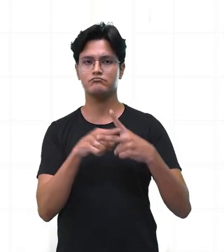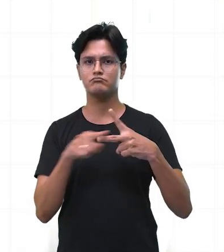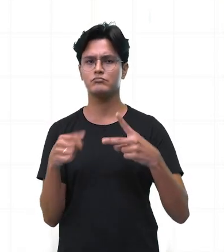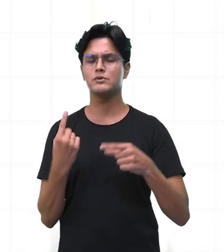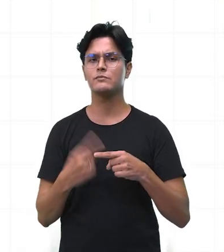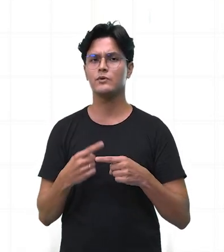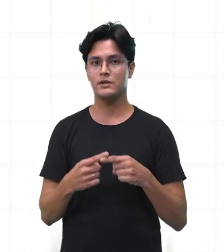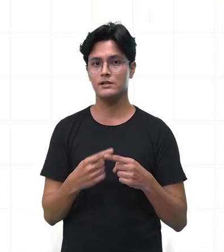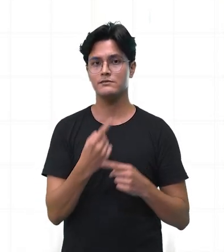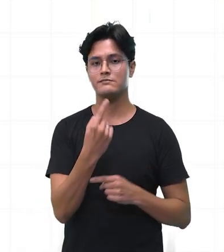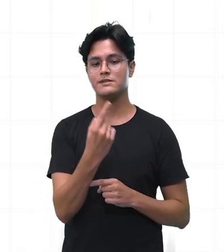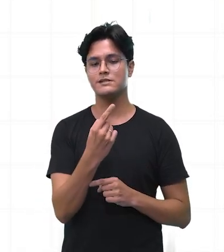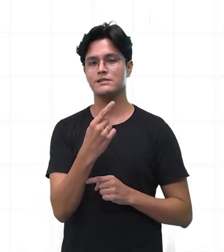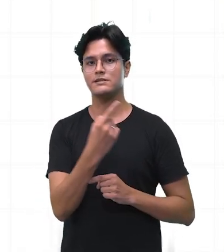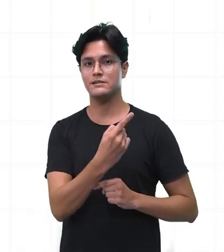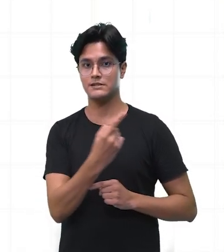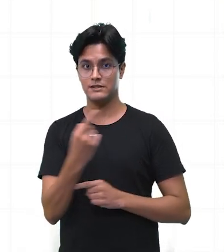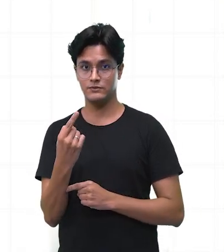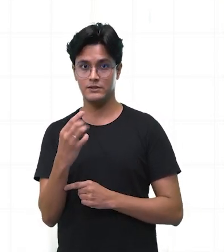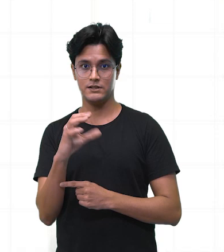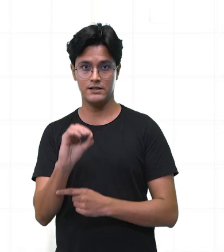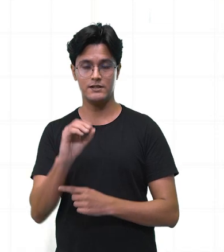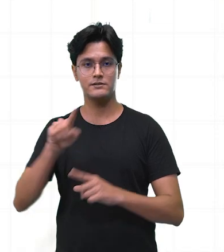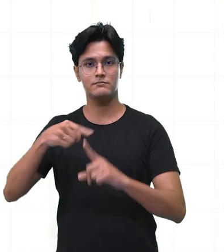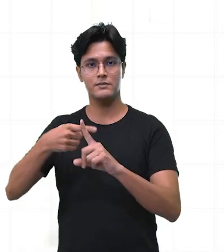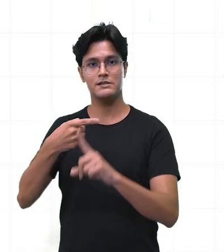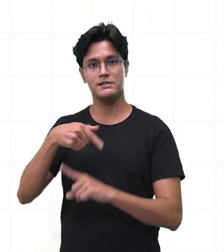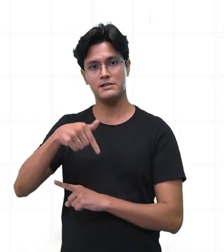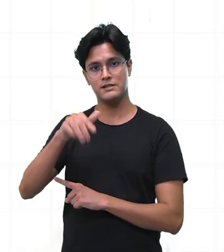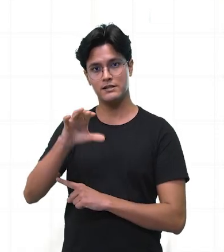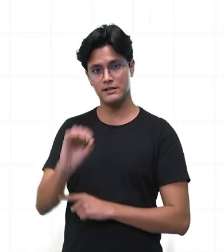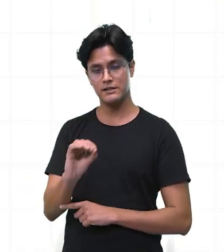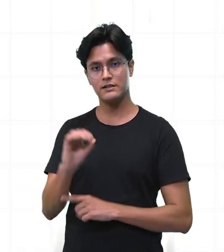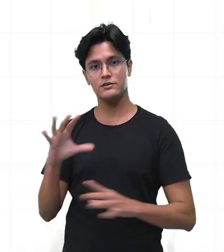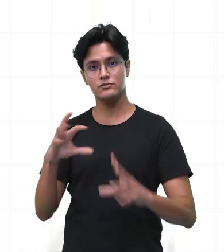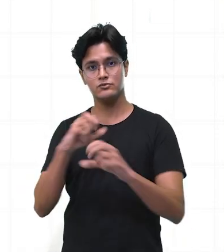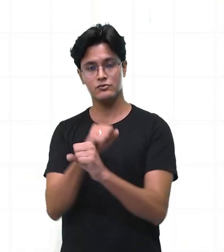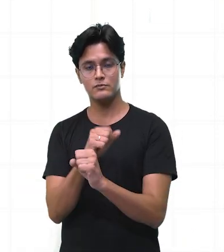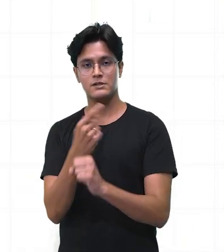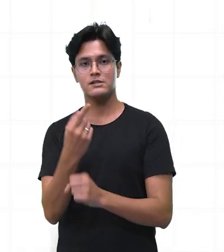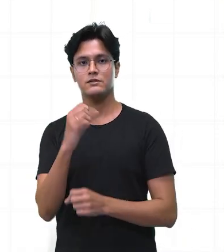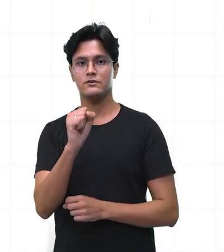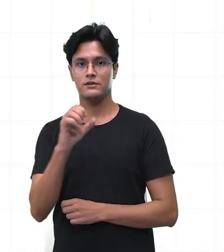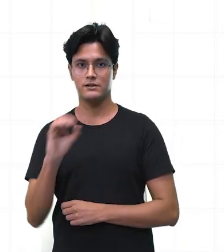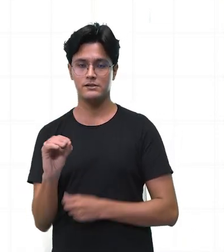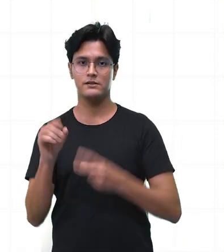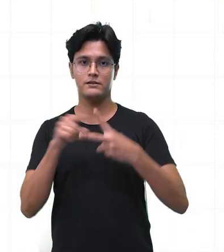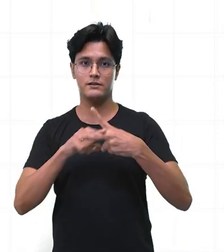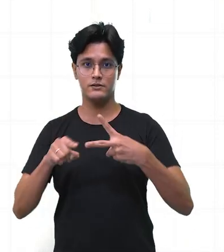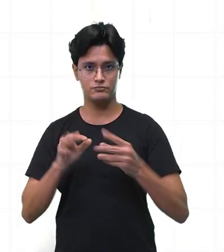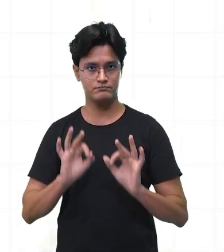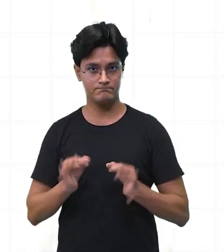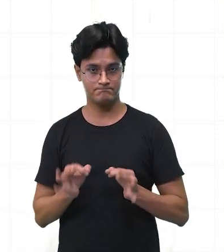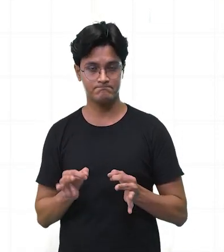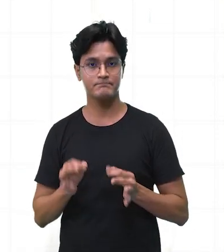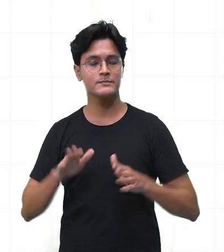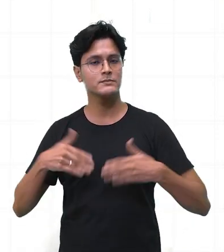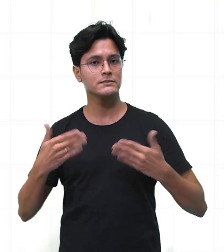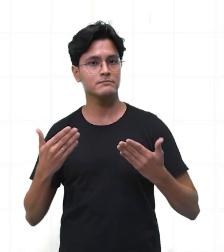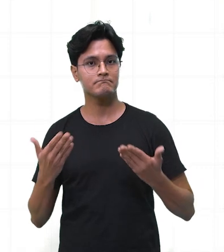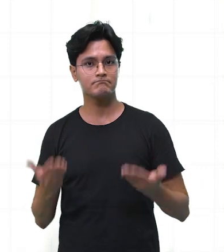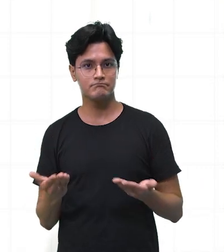quê? Porque 110 mais 70, juntos eles formam 180 graus. Tá certo?